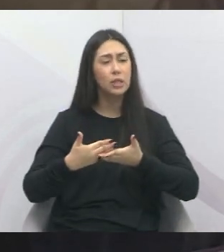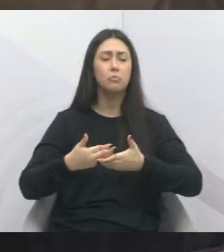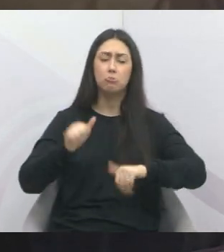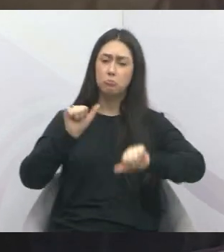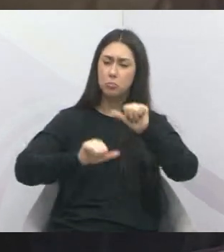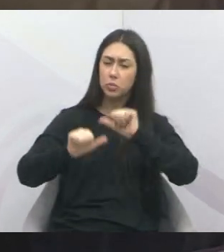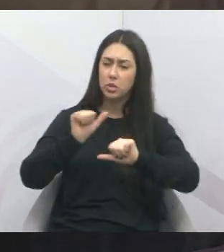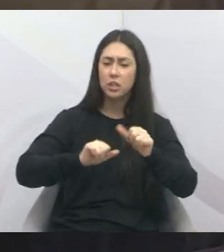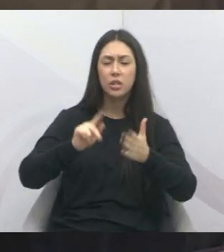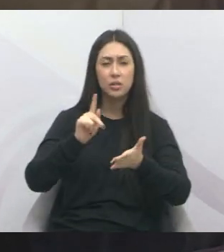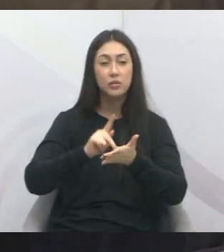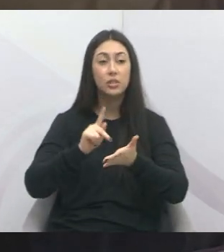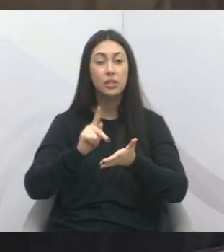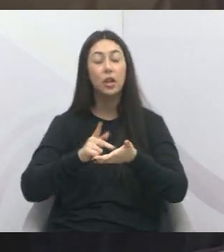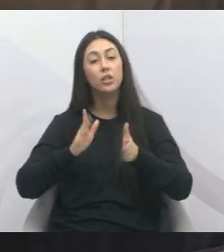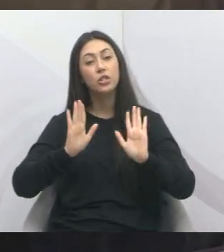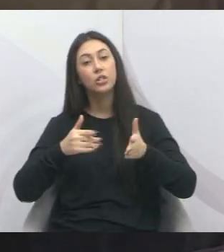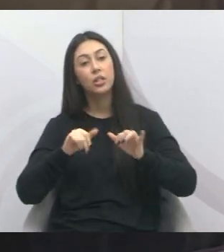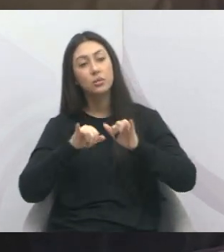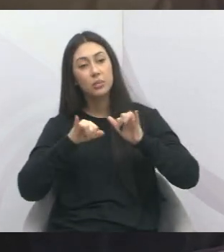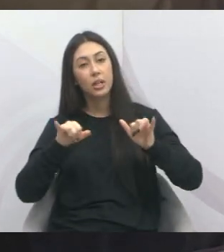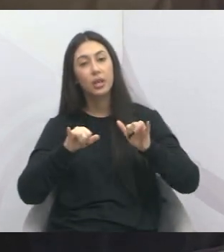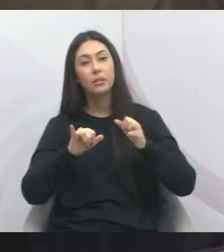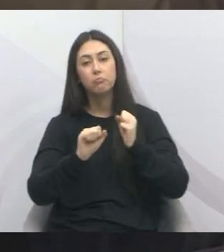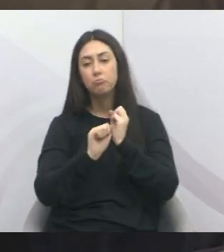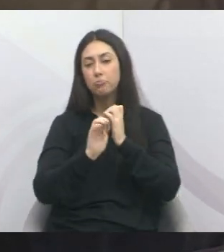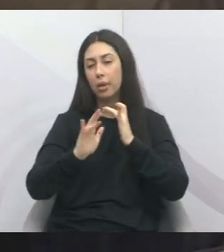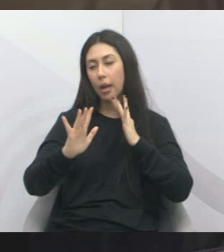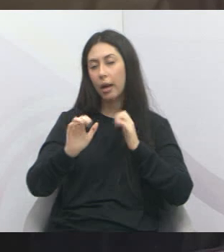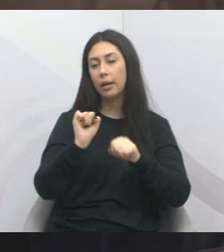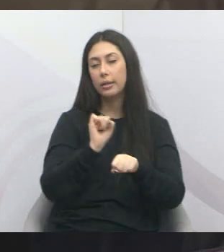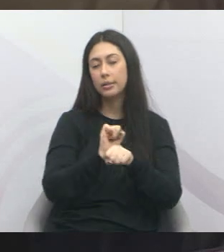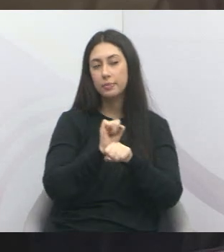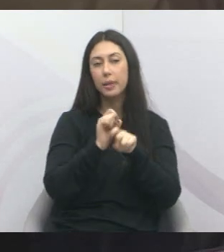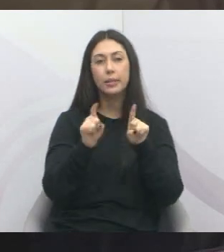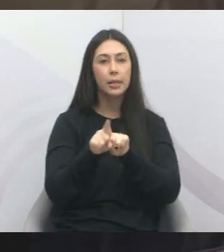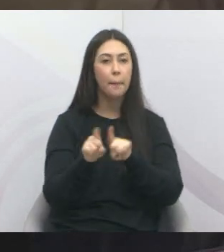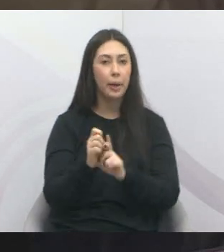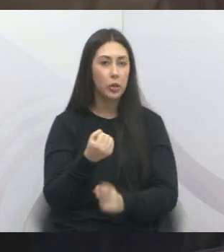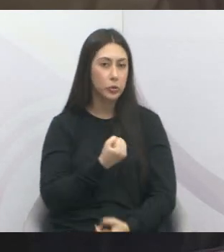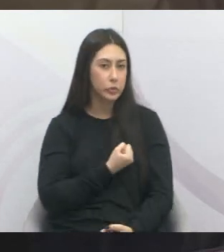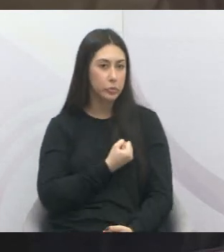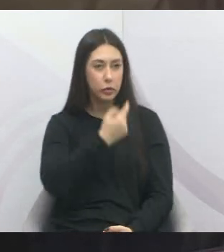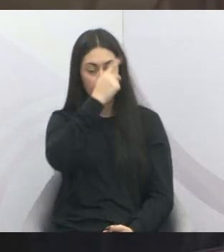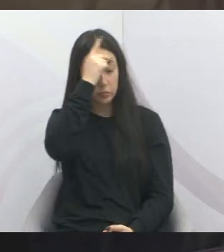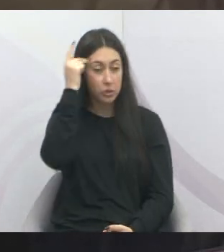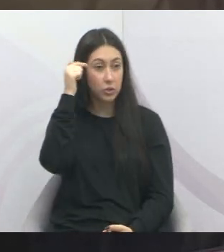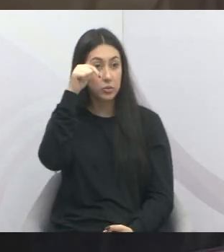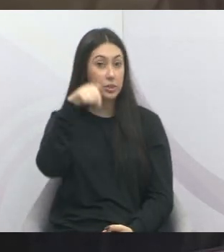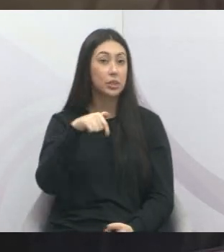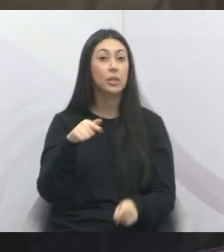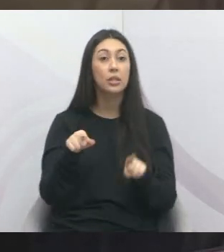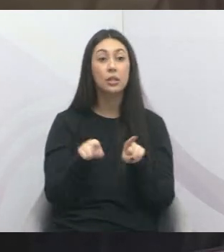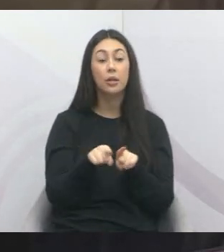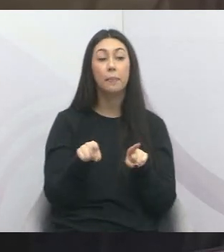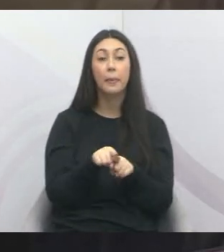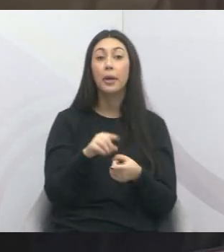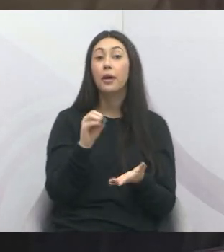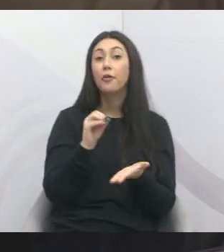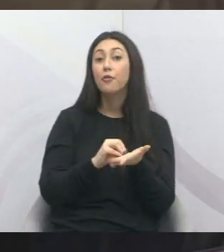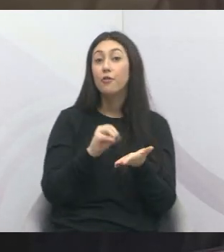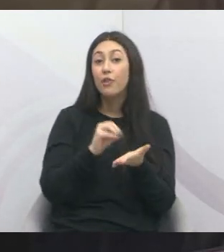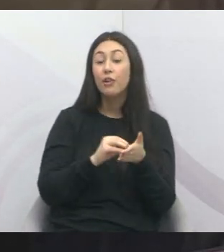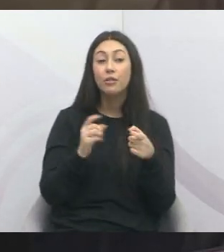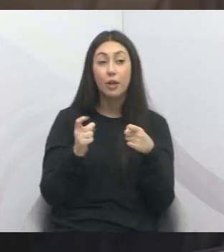cidade. Já falei da lista de espera e falei dos números de pessoas que estão aqui presentes e a falta de médico